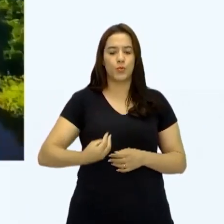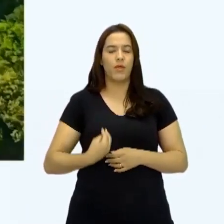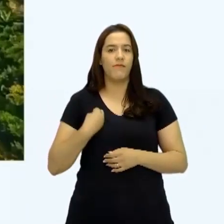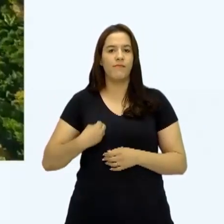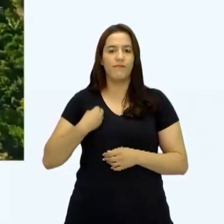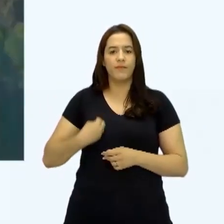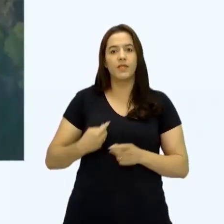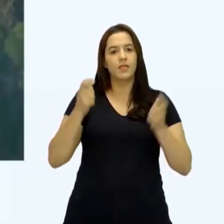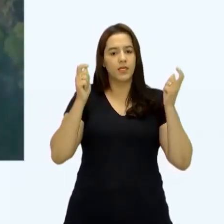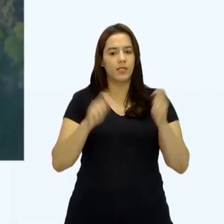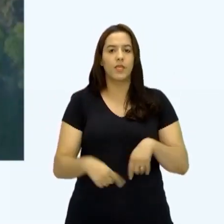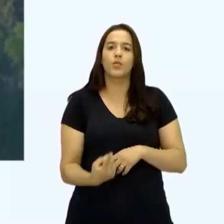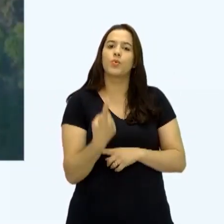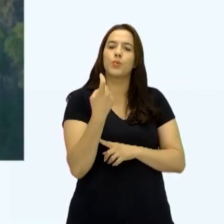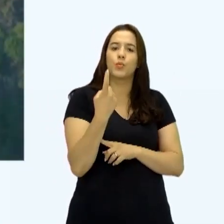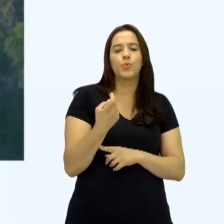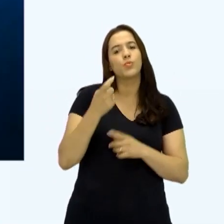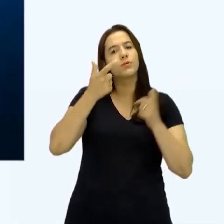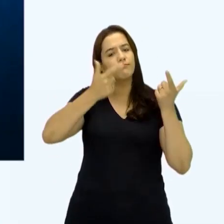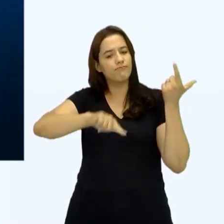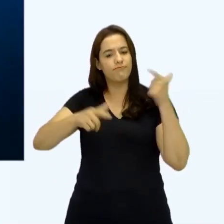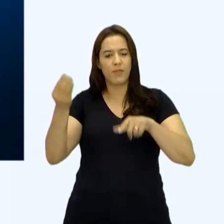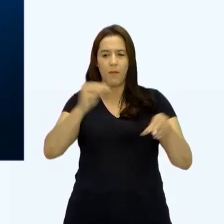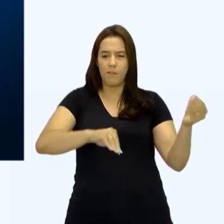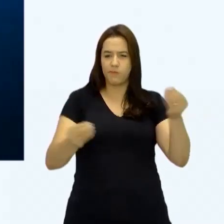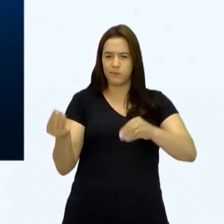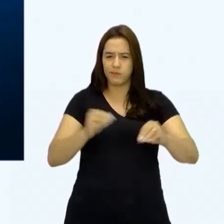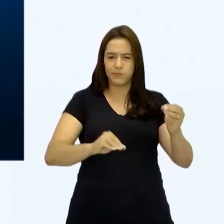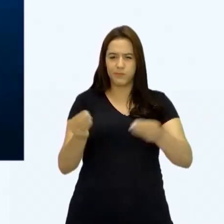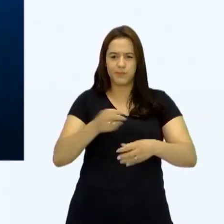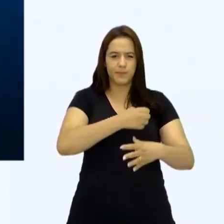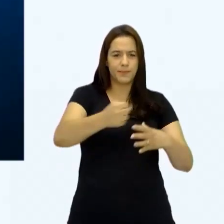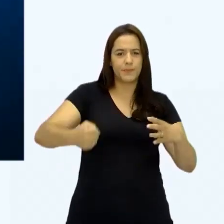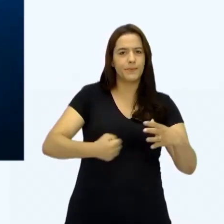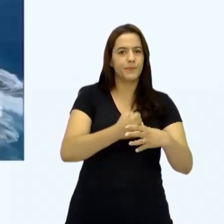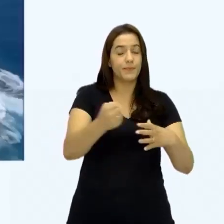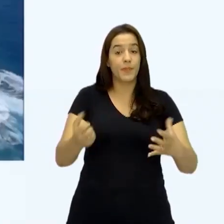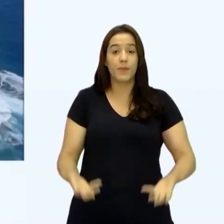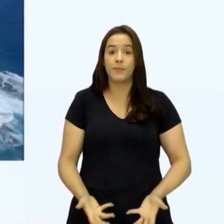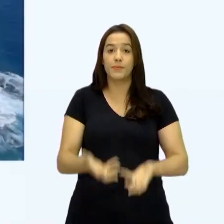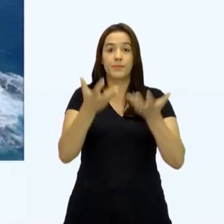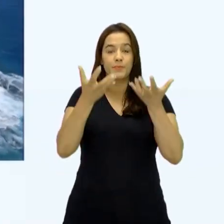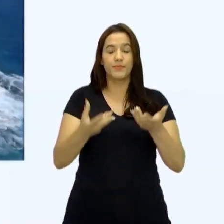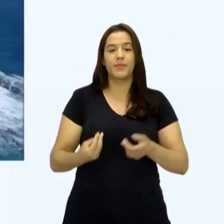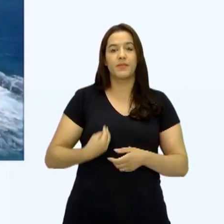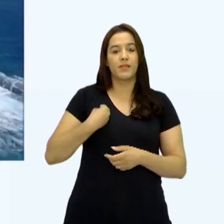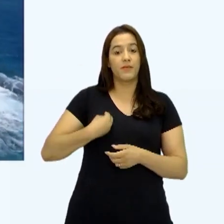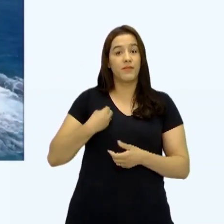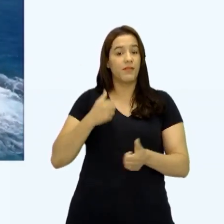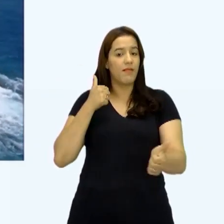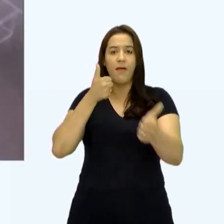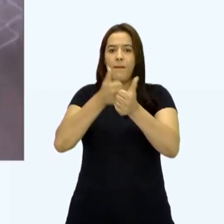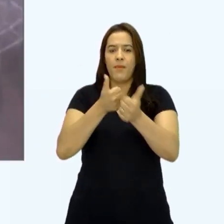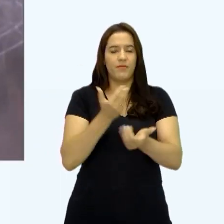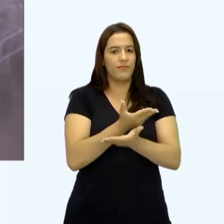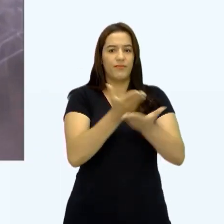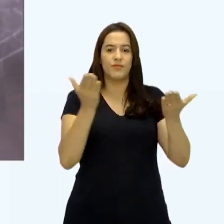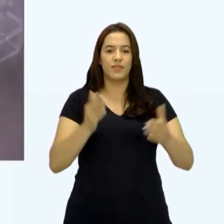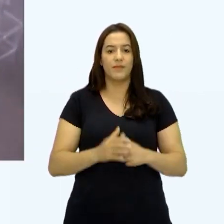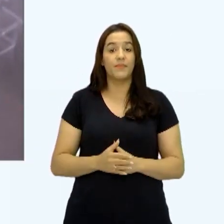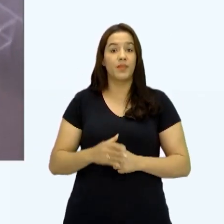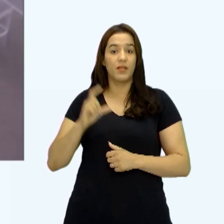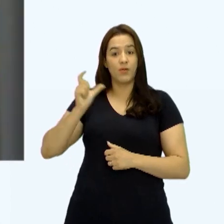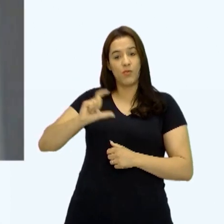qual somos apenas um dos muitos temperos. A riqueza dessas vidas está bem pertinho de você. No frasco